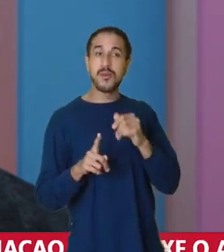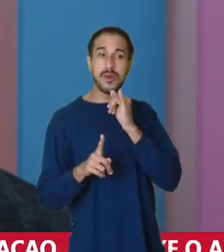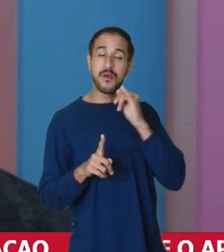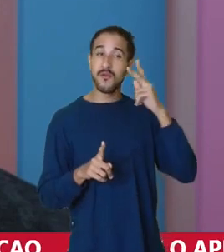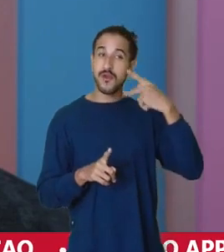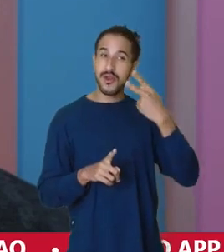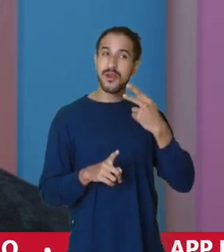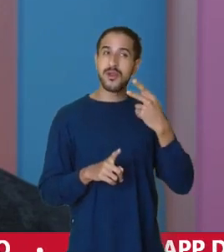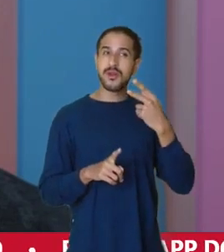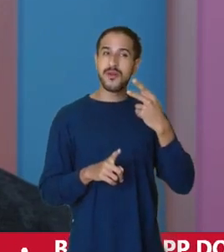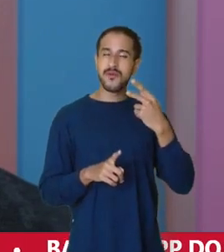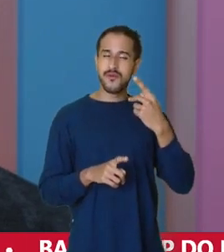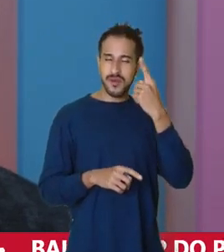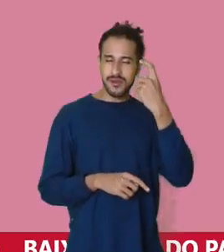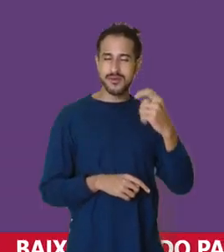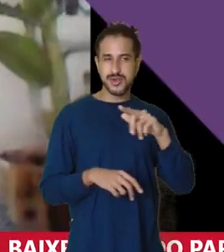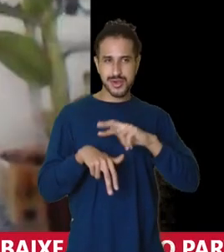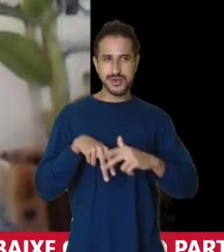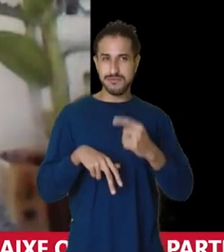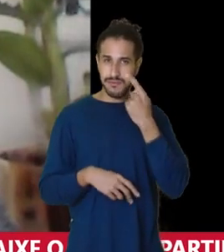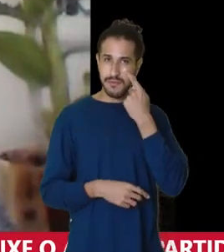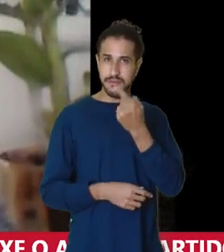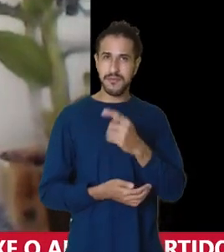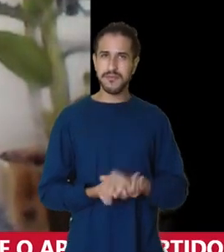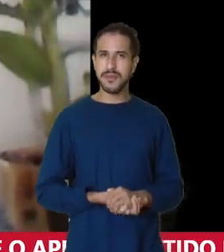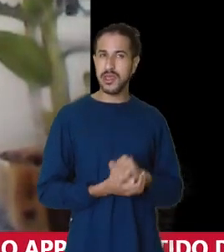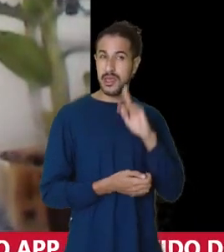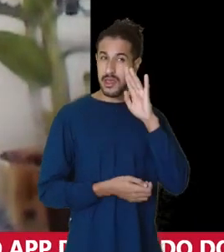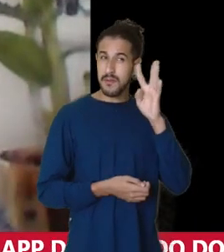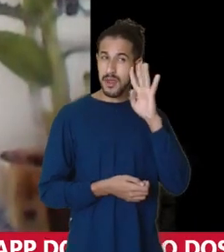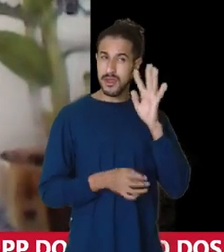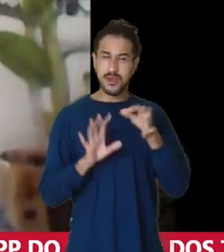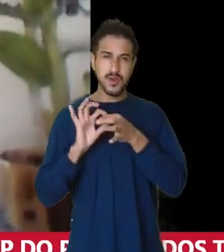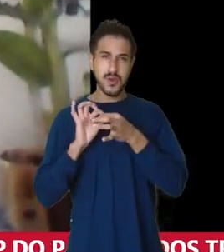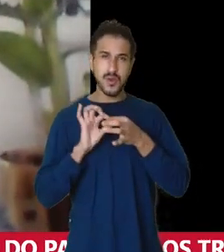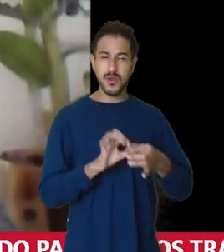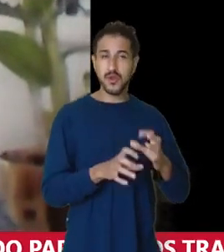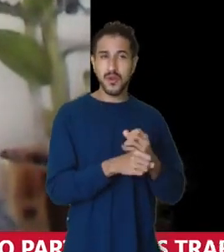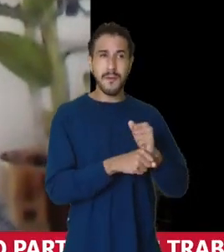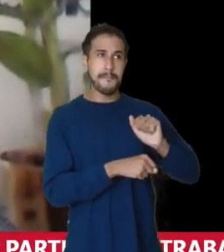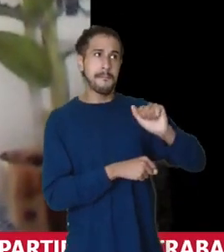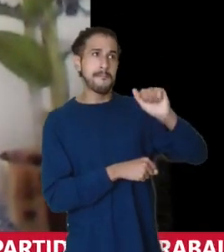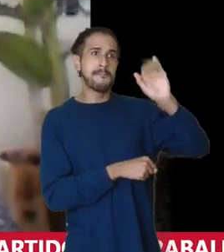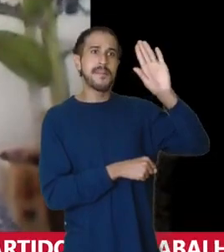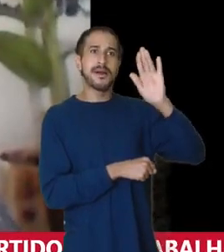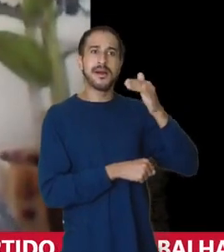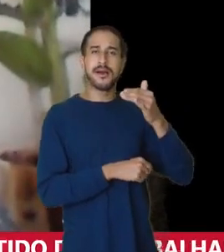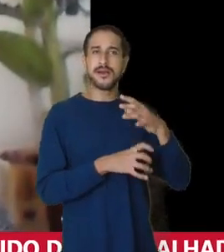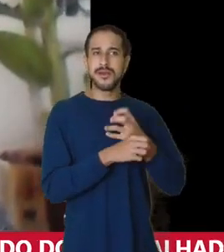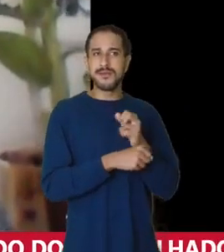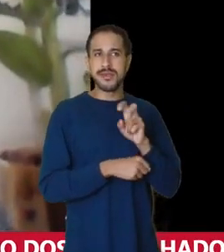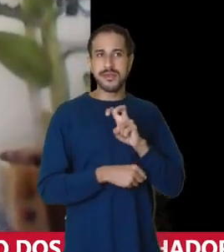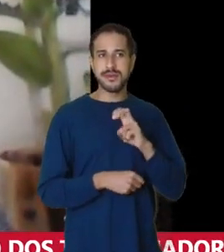violência política de gênero. Confira. Imaginem que num cenário de mais de cerca de